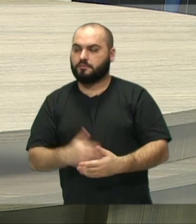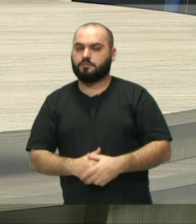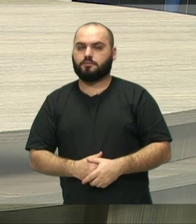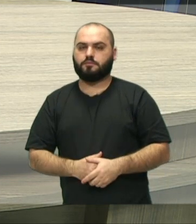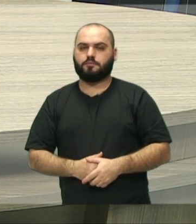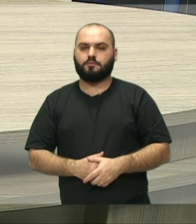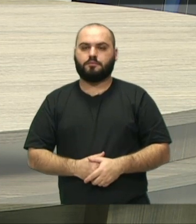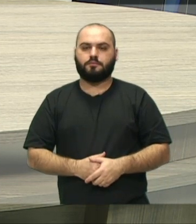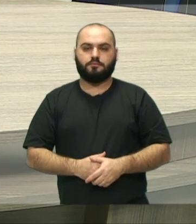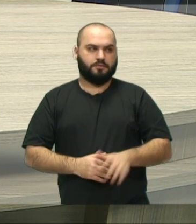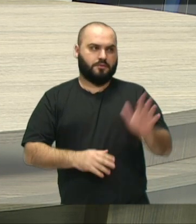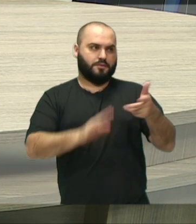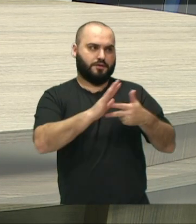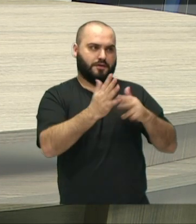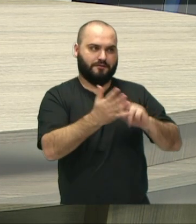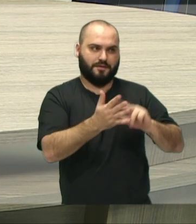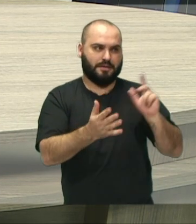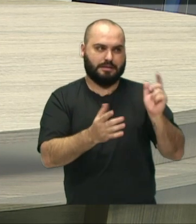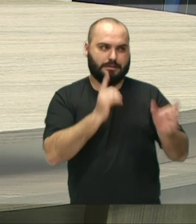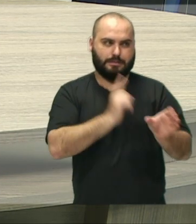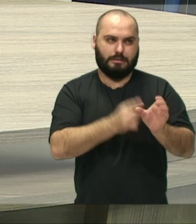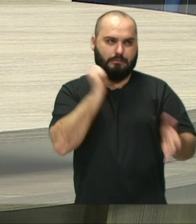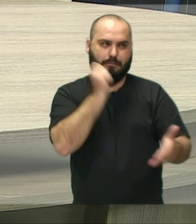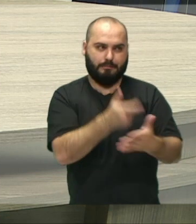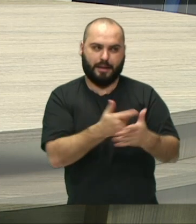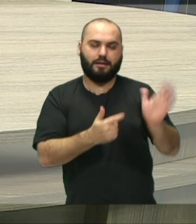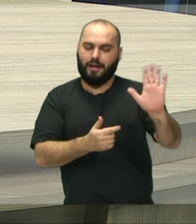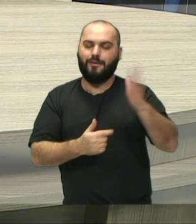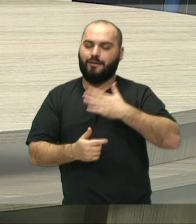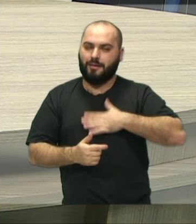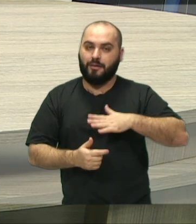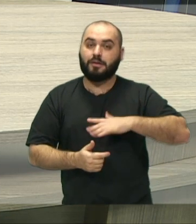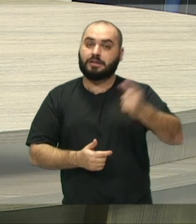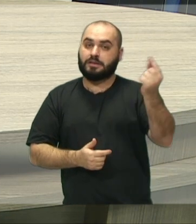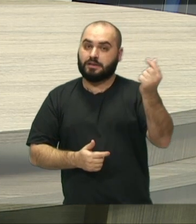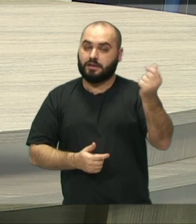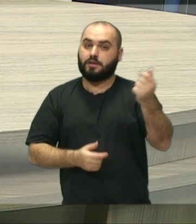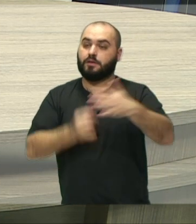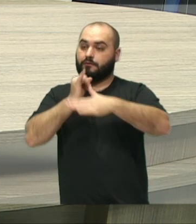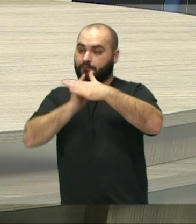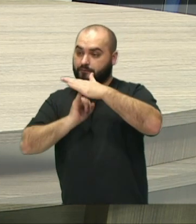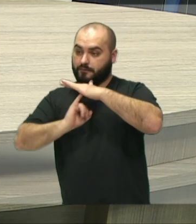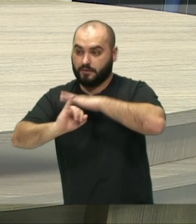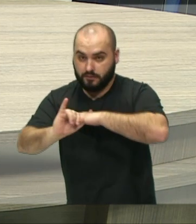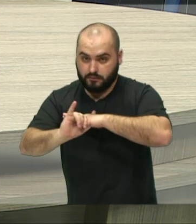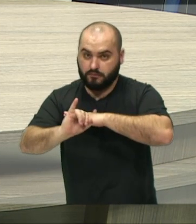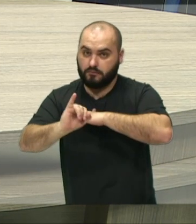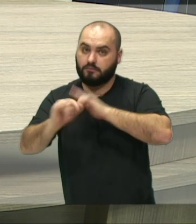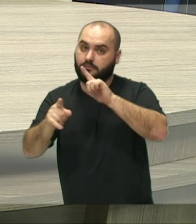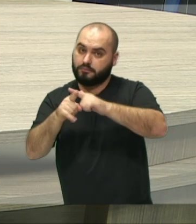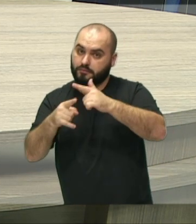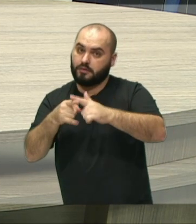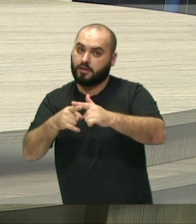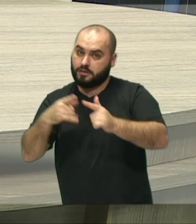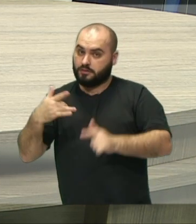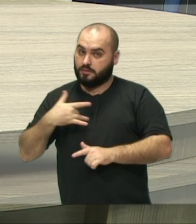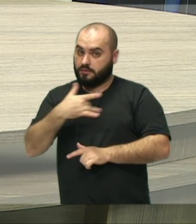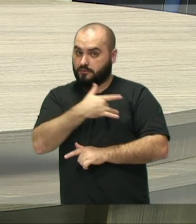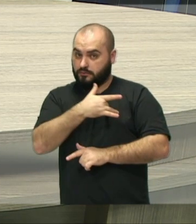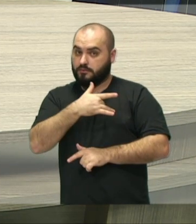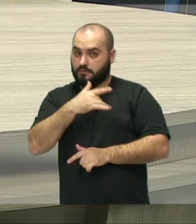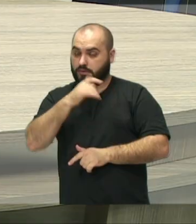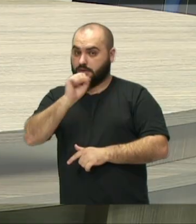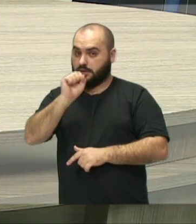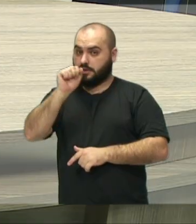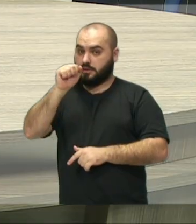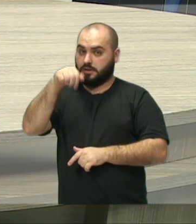mas é um recurso que vem para investimento em saneamento, porque saneamento é saúde, né? Sem